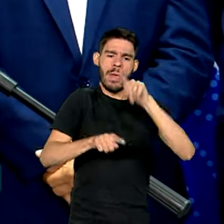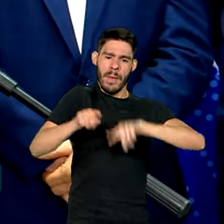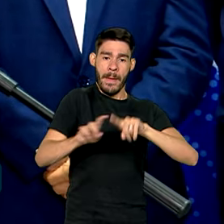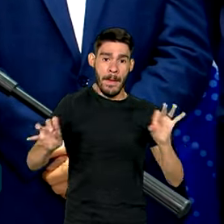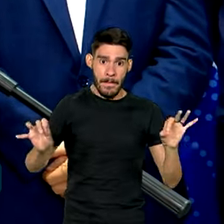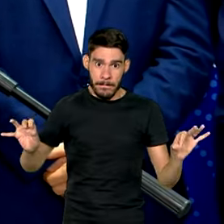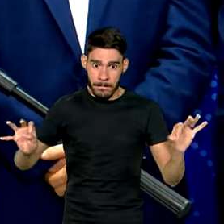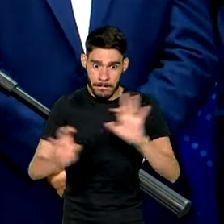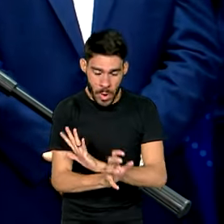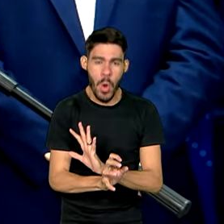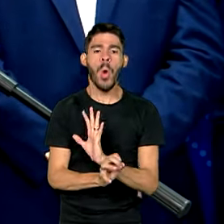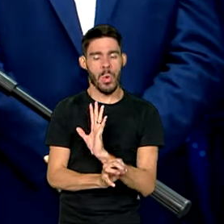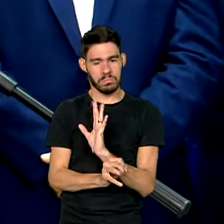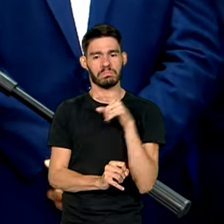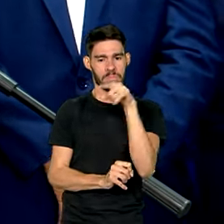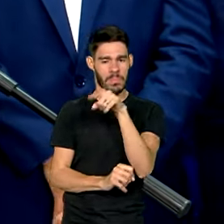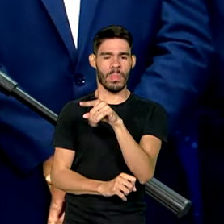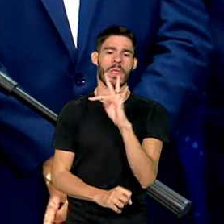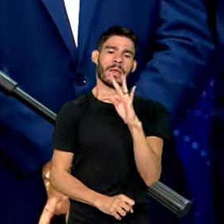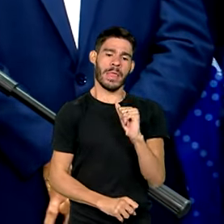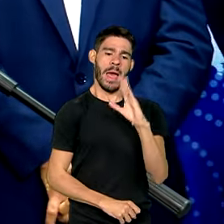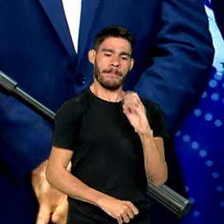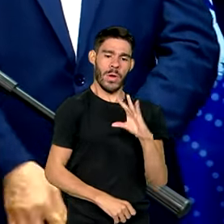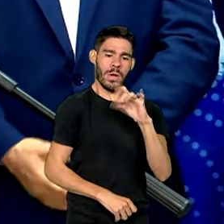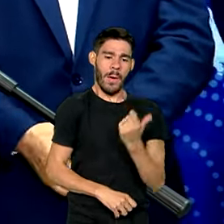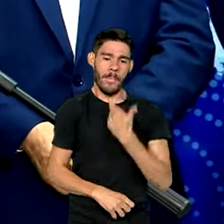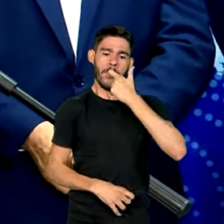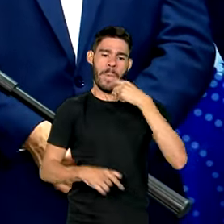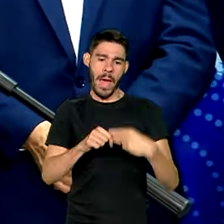acabado, ali no Tabocal, próximo ao município de Itacoatiara.